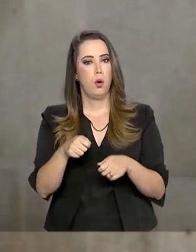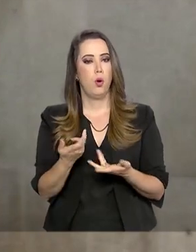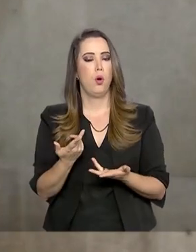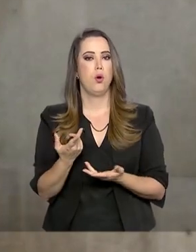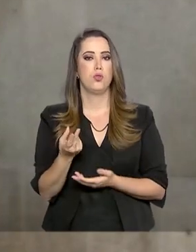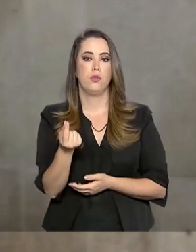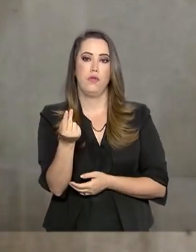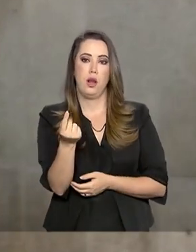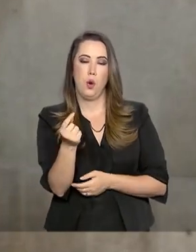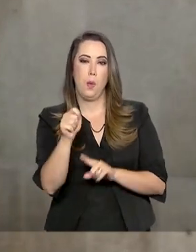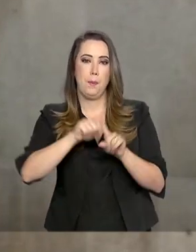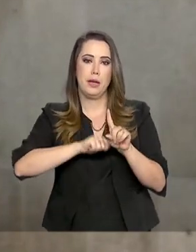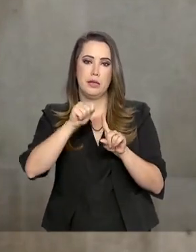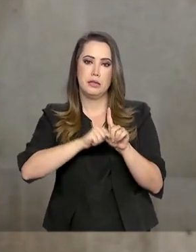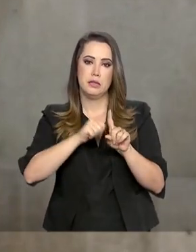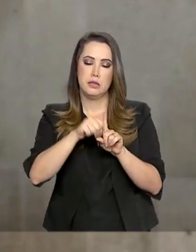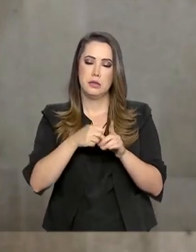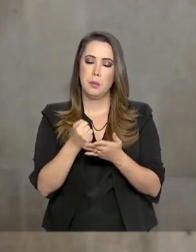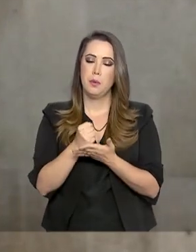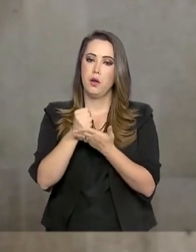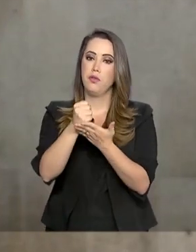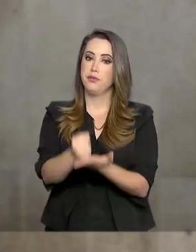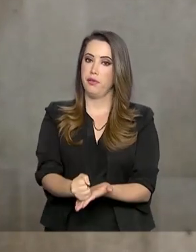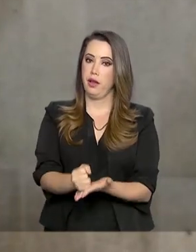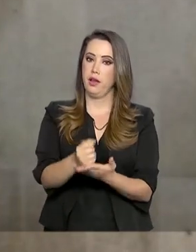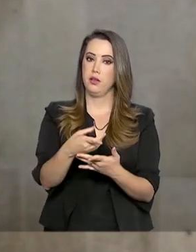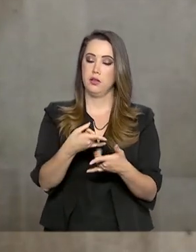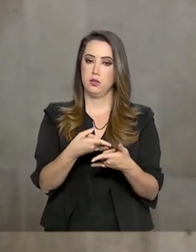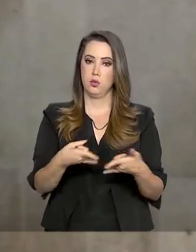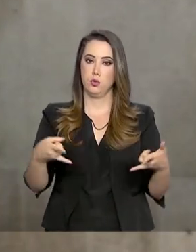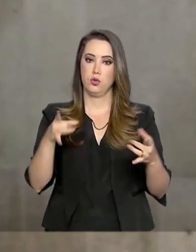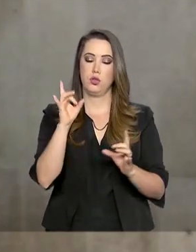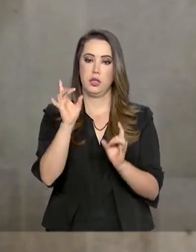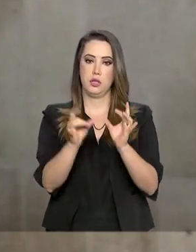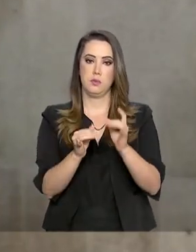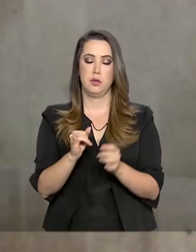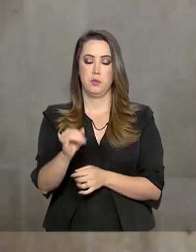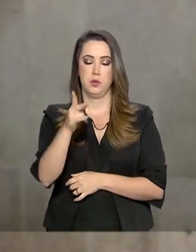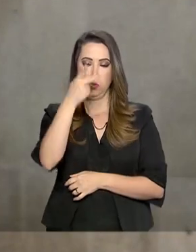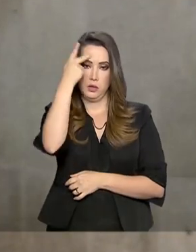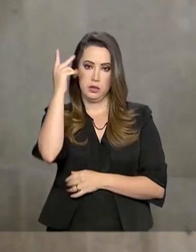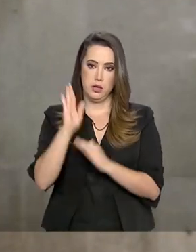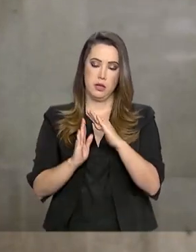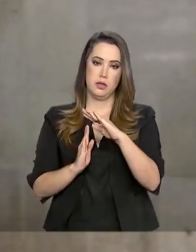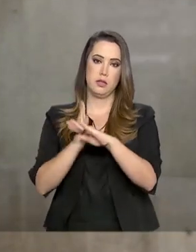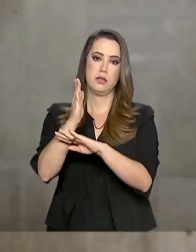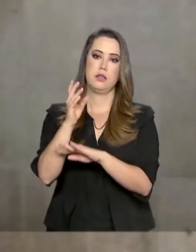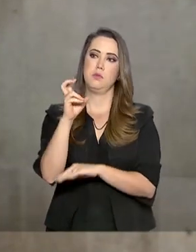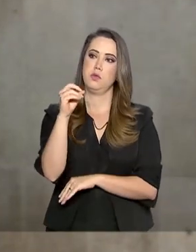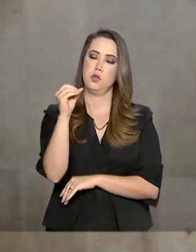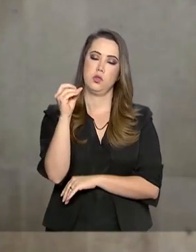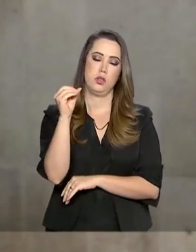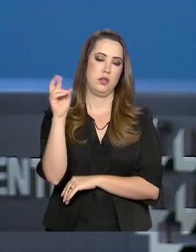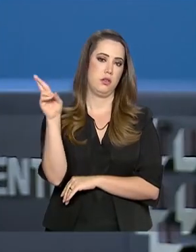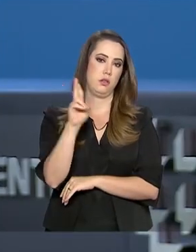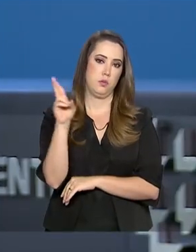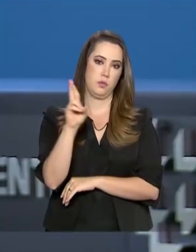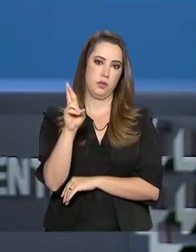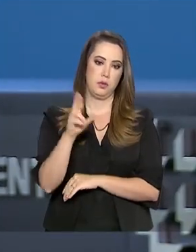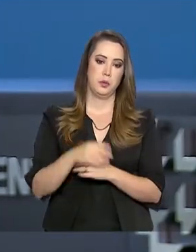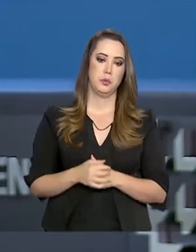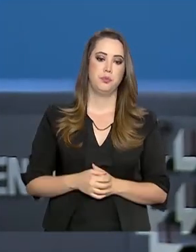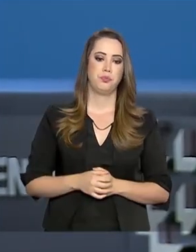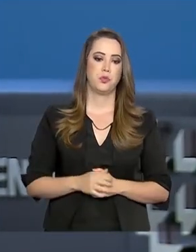tarifa mensal pela disponibilização do limite para quem tem crédito superior a 500 reais. A